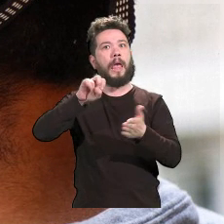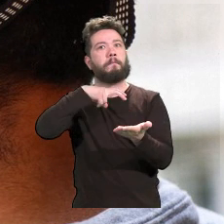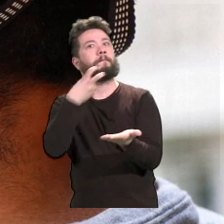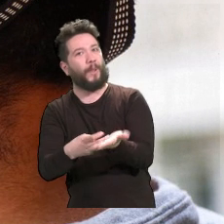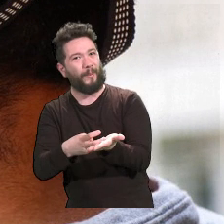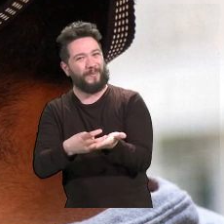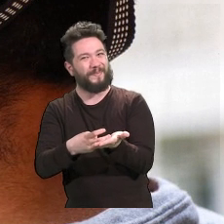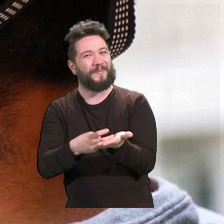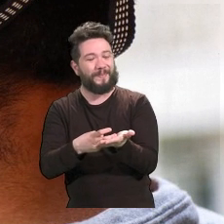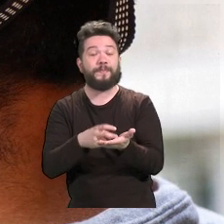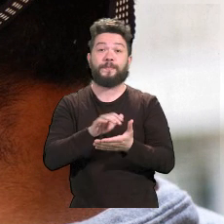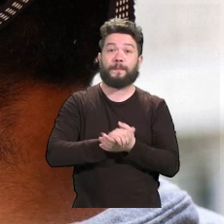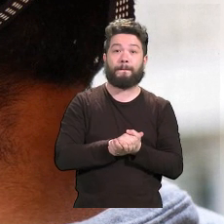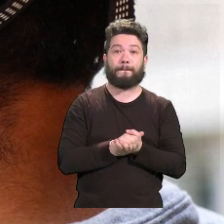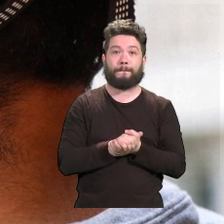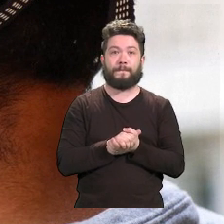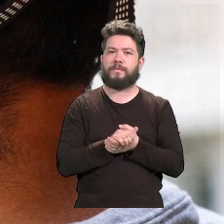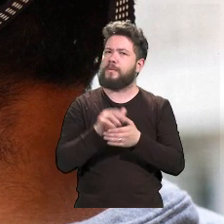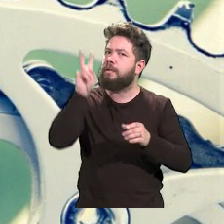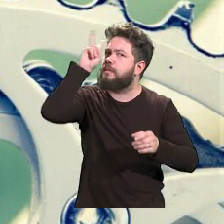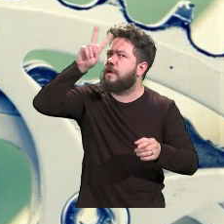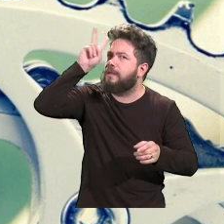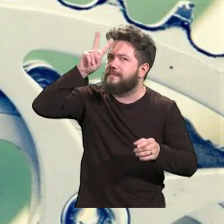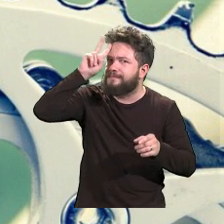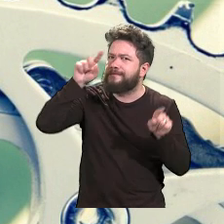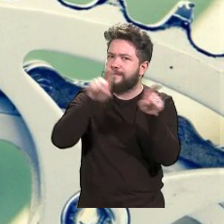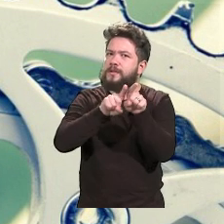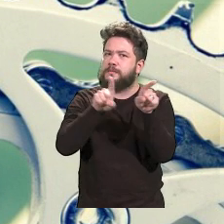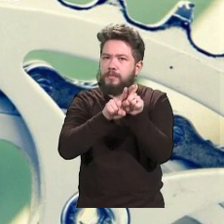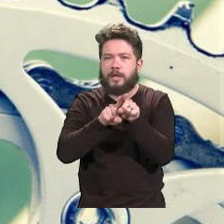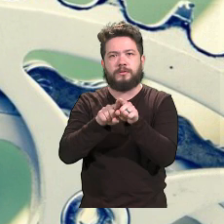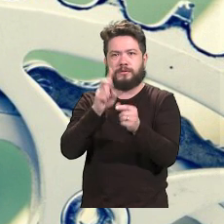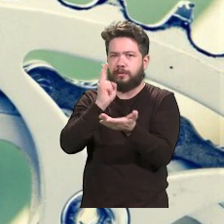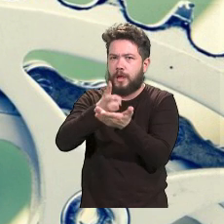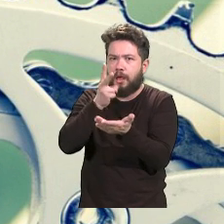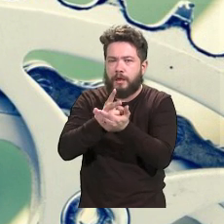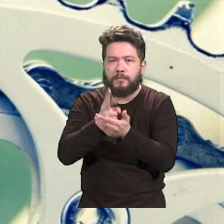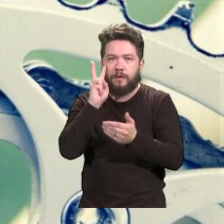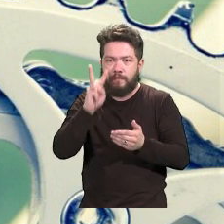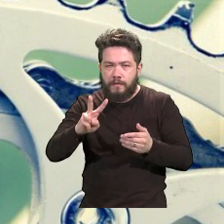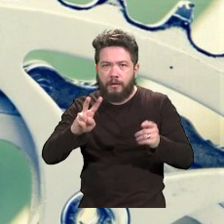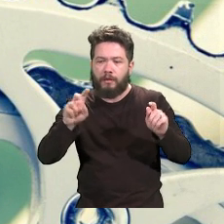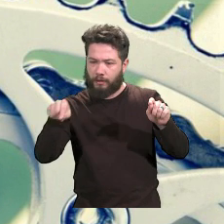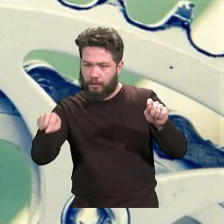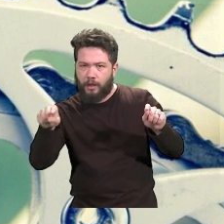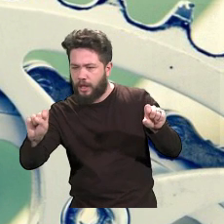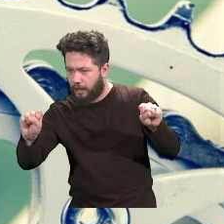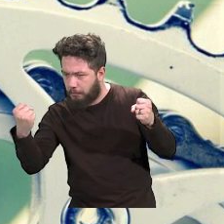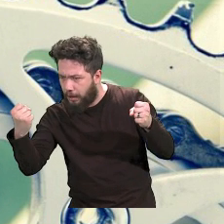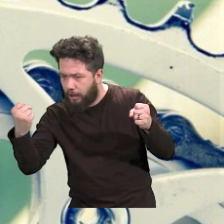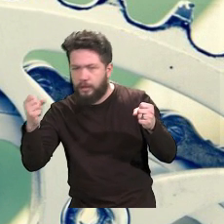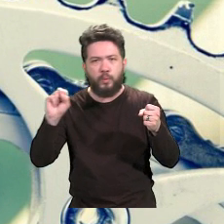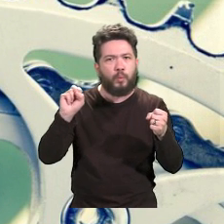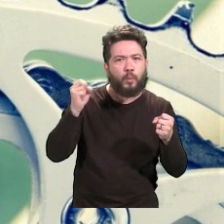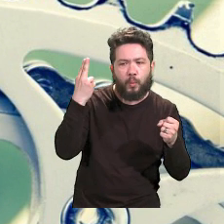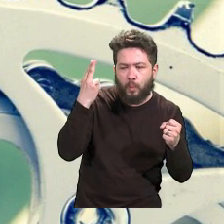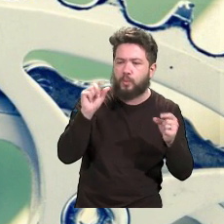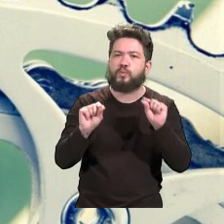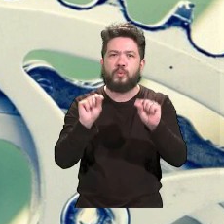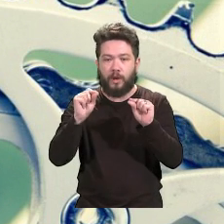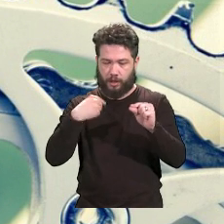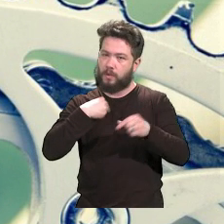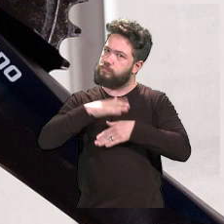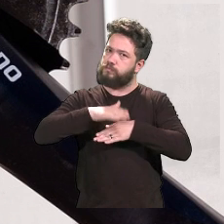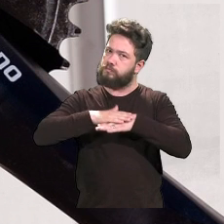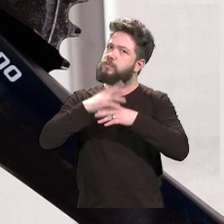acaba aliviando o impacto durante uma queda. Lembrando que checar periodicamente os itens de segurança da bike